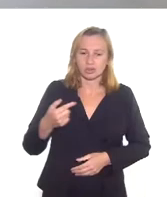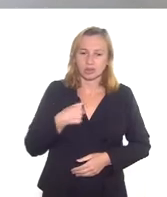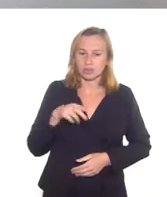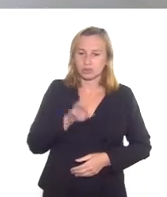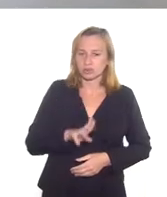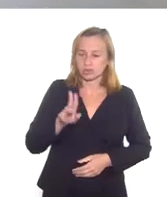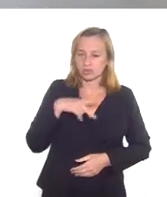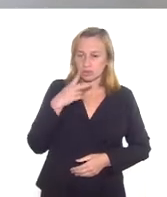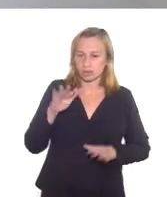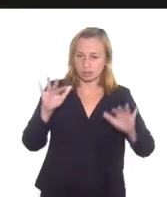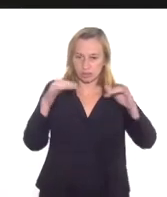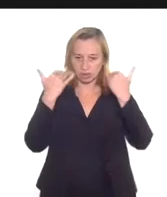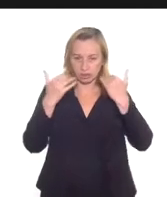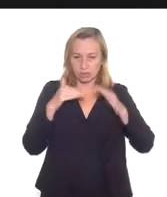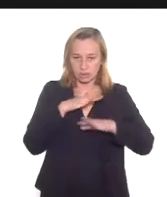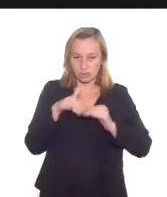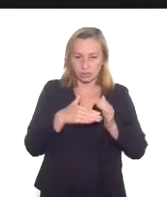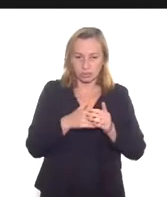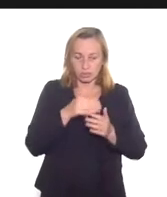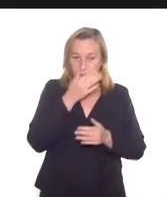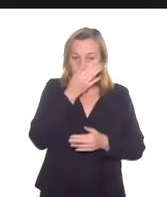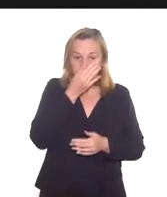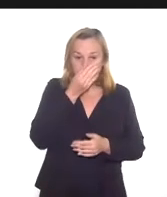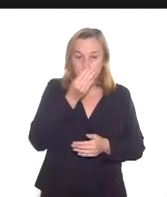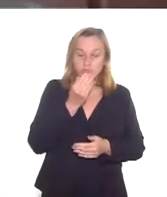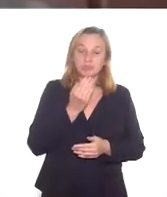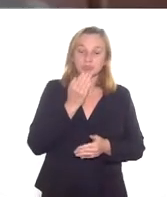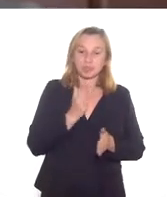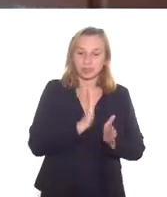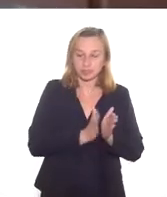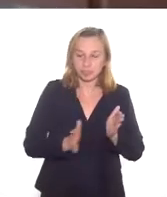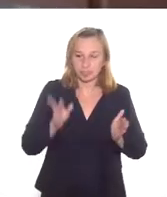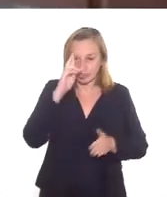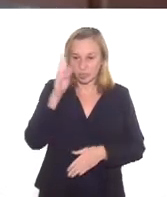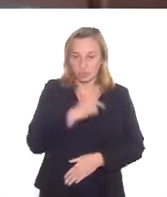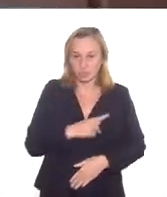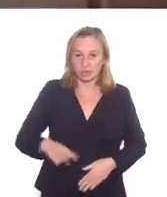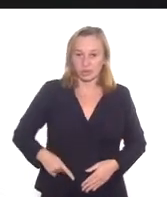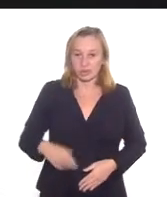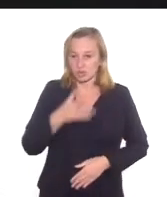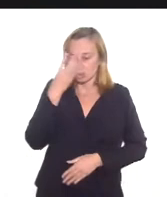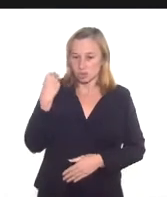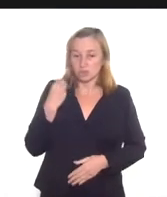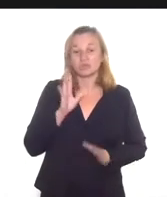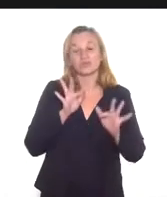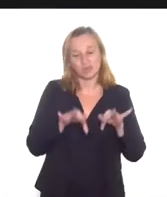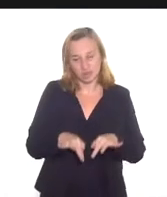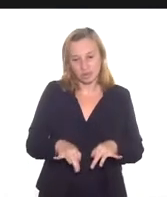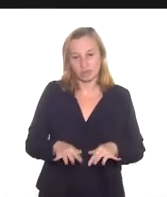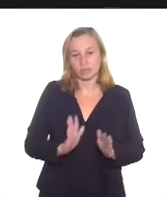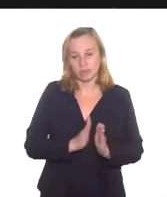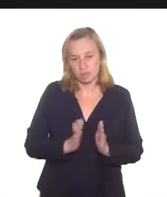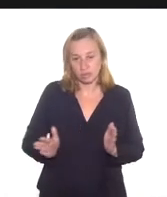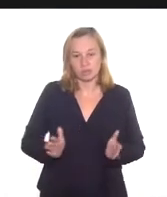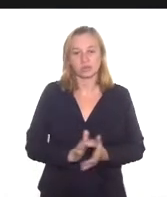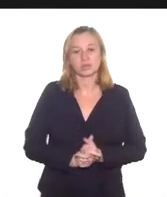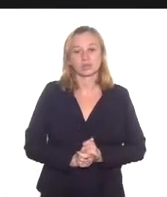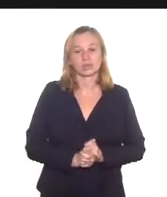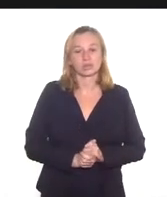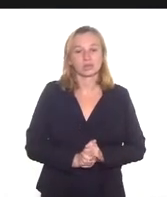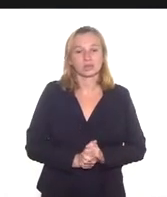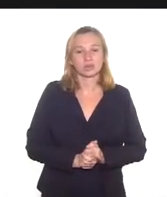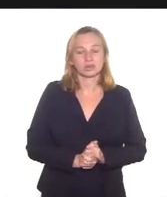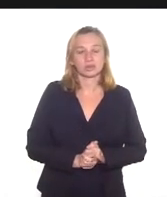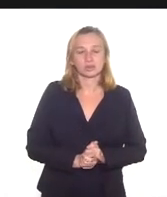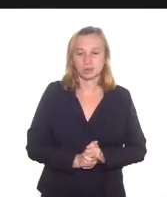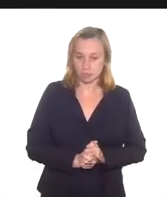palavra, peço a atenção de todos e todas. Eu favor. Havia pedido um pela ordem, presidente, só acho que esqueceu. Ao final é pela ordem, deputada Mônica, depois das